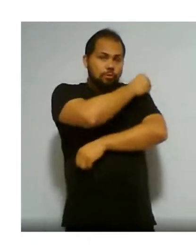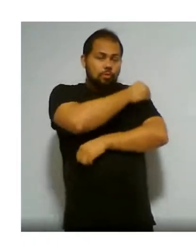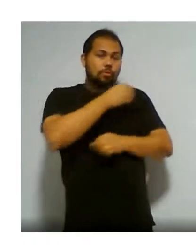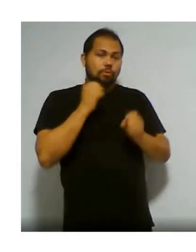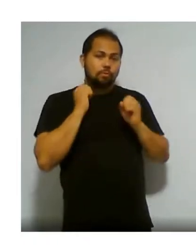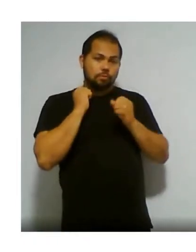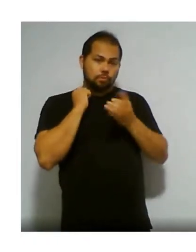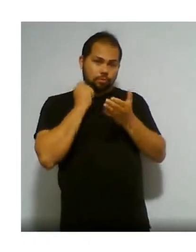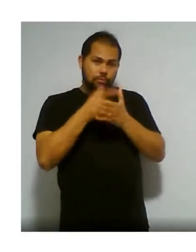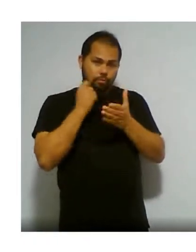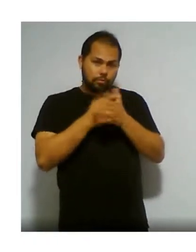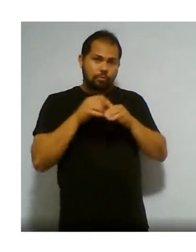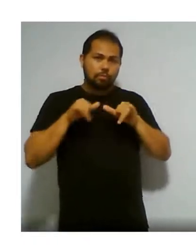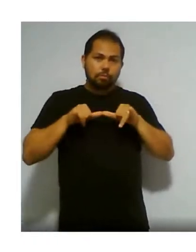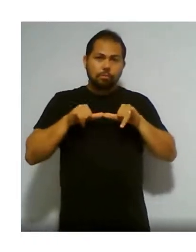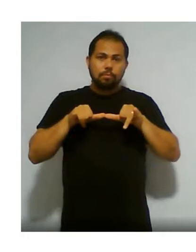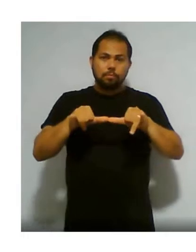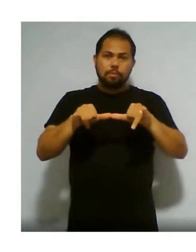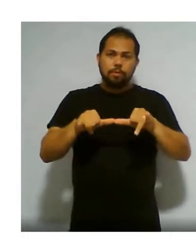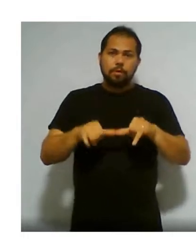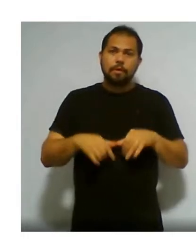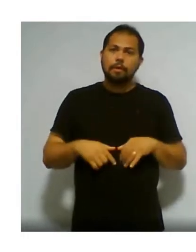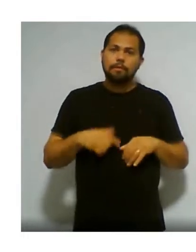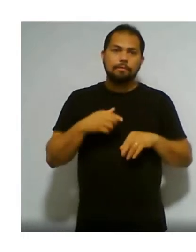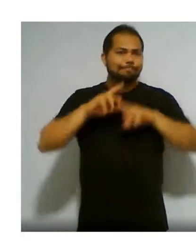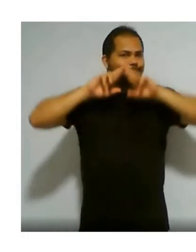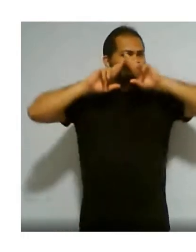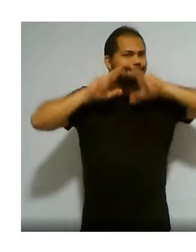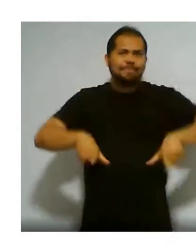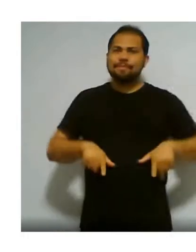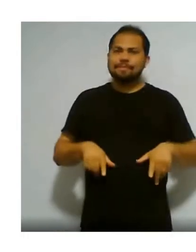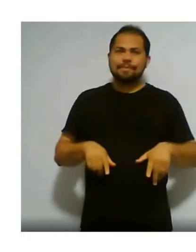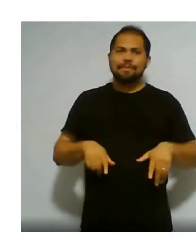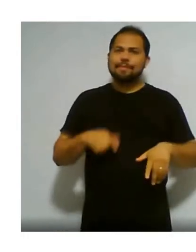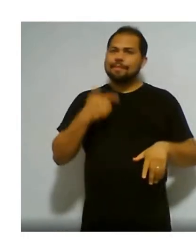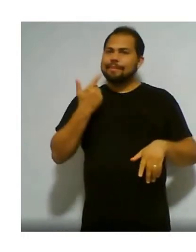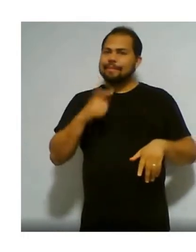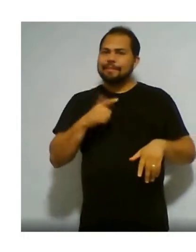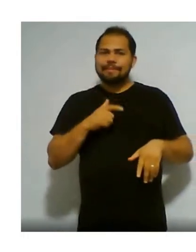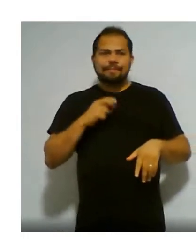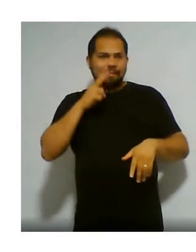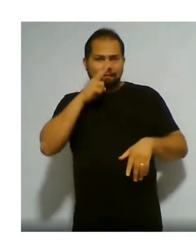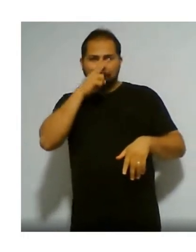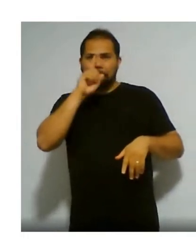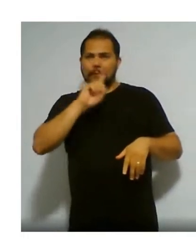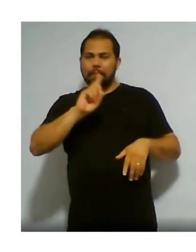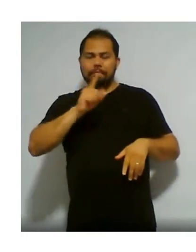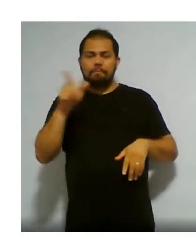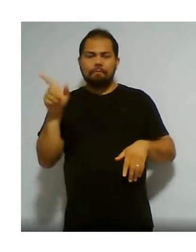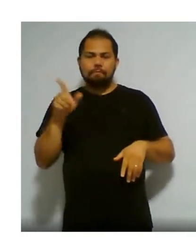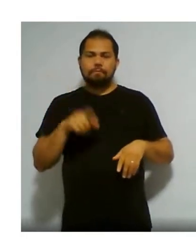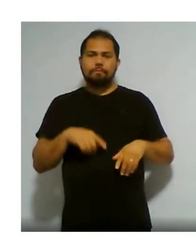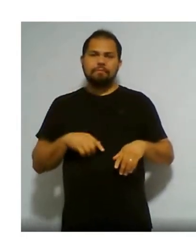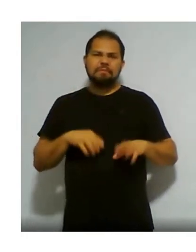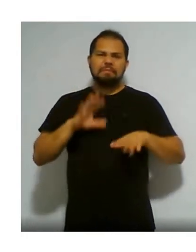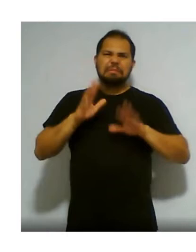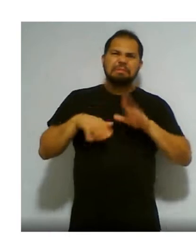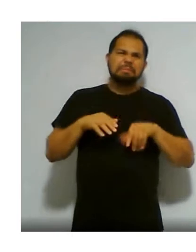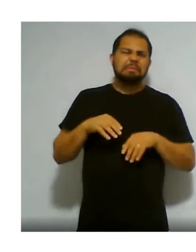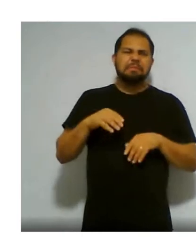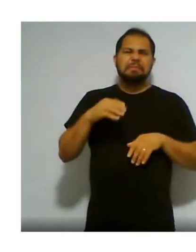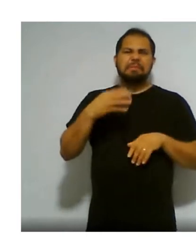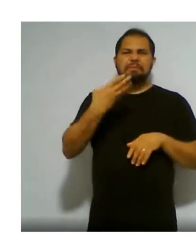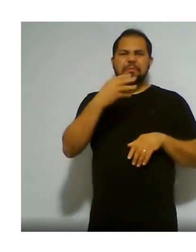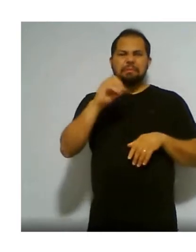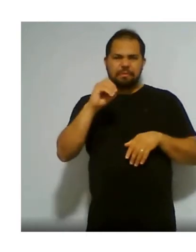gente compra no mercado, ele não tem essa concentração aqui, tão alta de álcool. Ele vai ser 40%, 60%. O resto